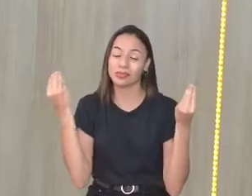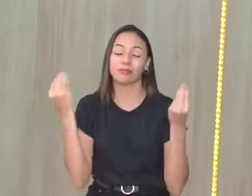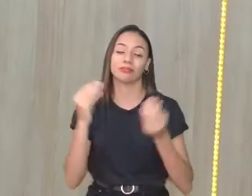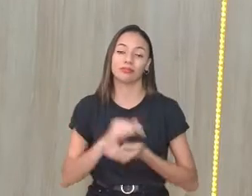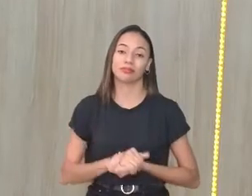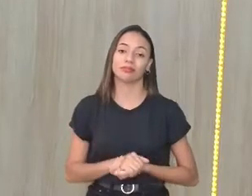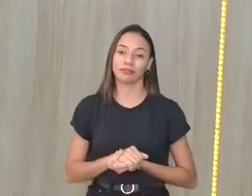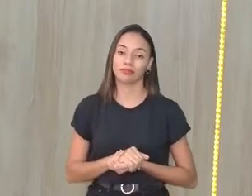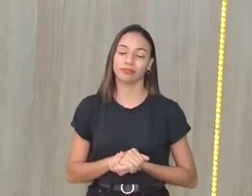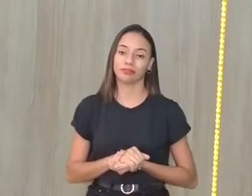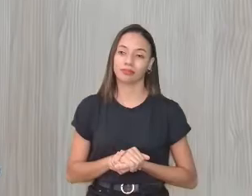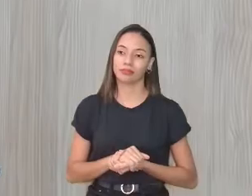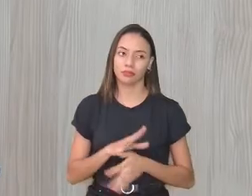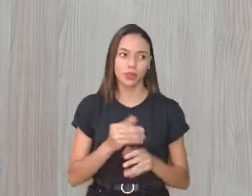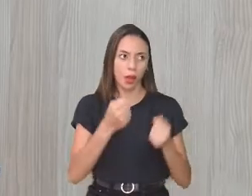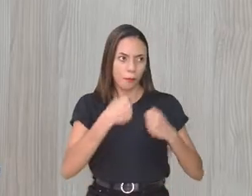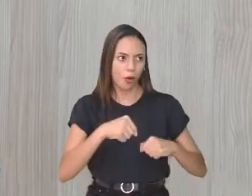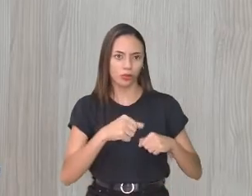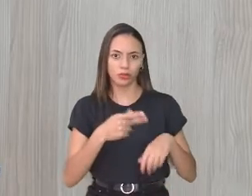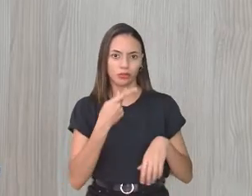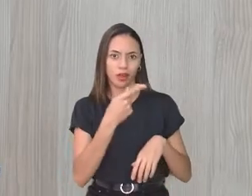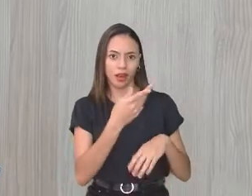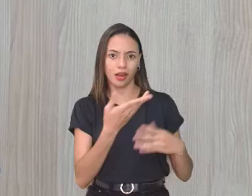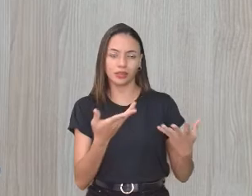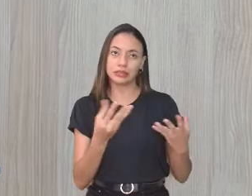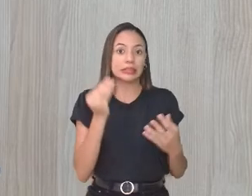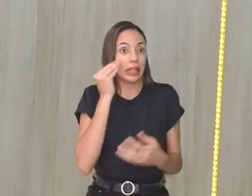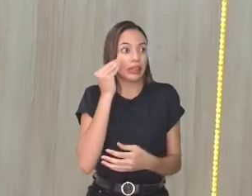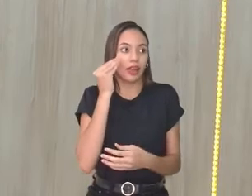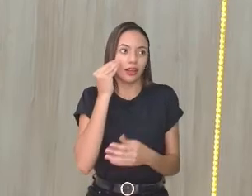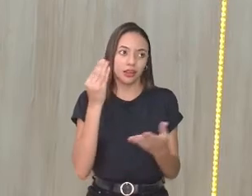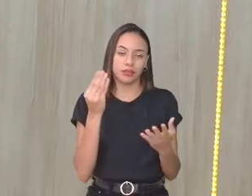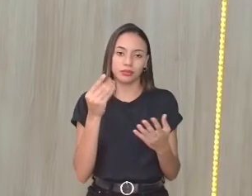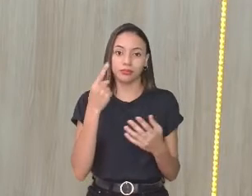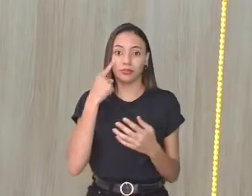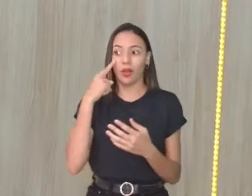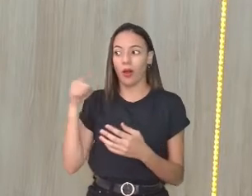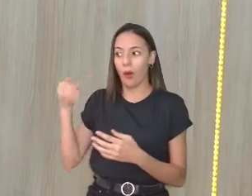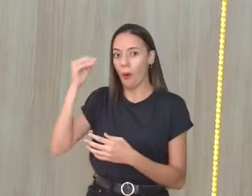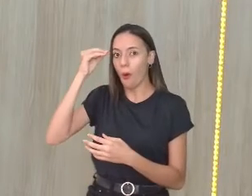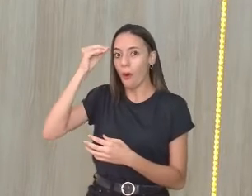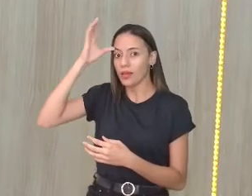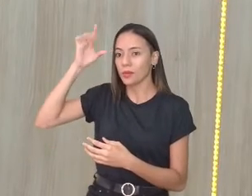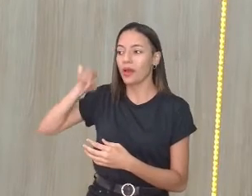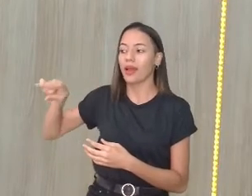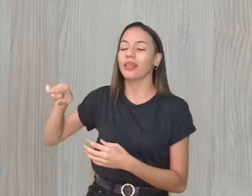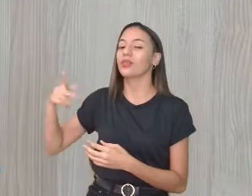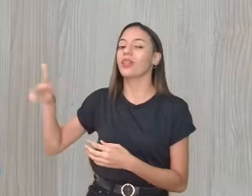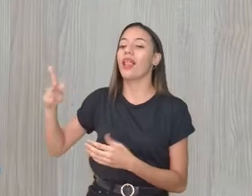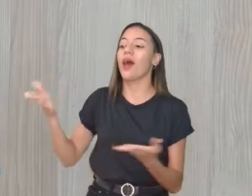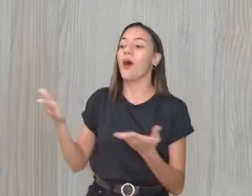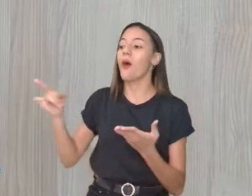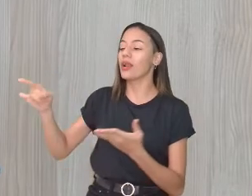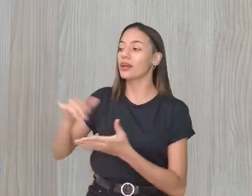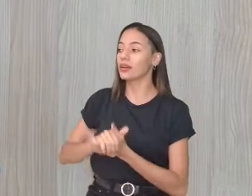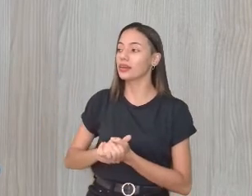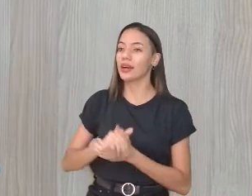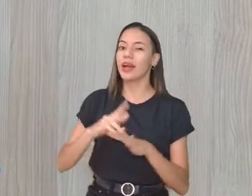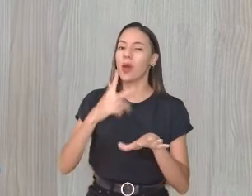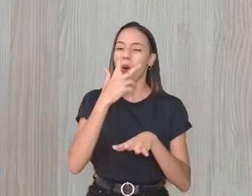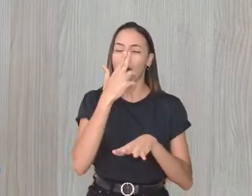Mas, prof, Posso chutar? Pode, olha aí, ó. Vamos ver aí como é que tá esse conhecimento da professora Viviane. Tem